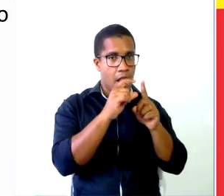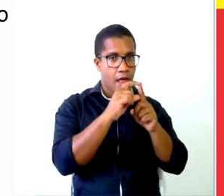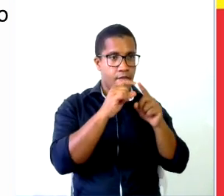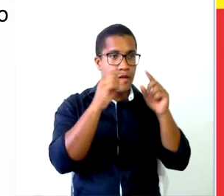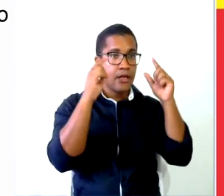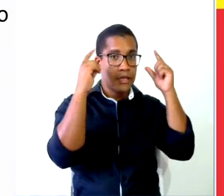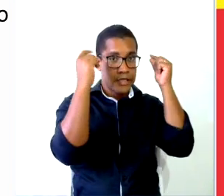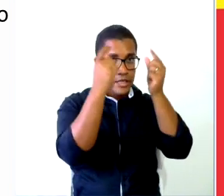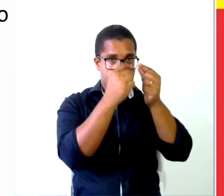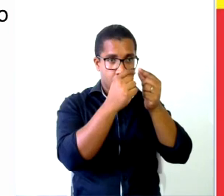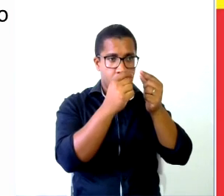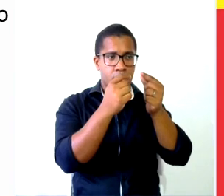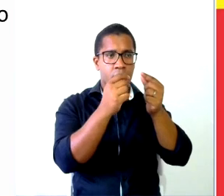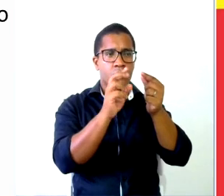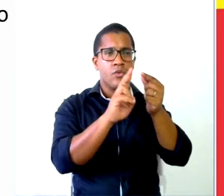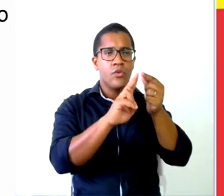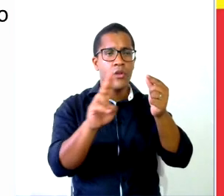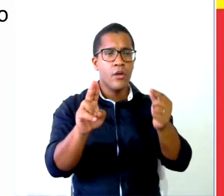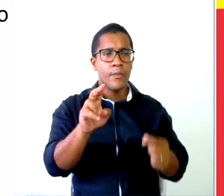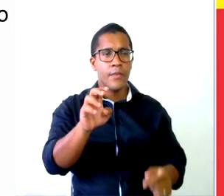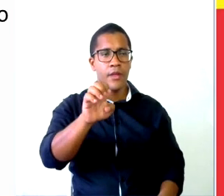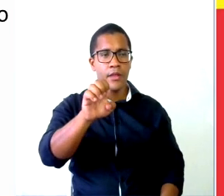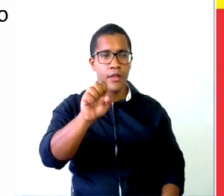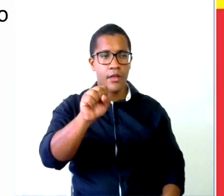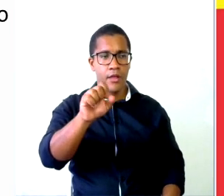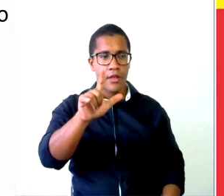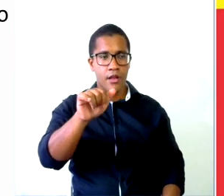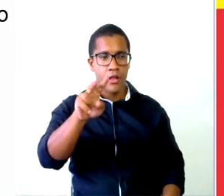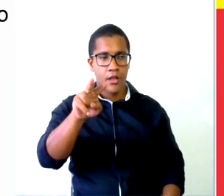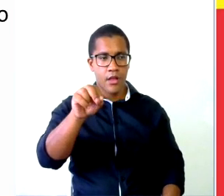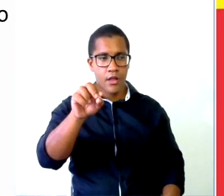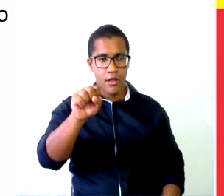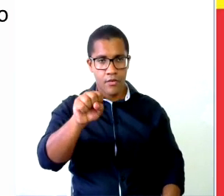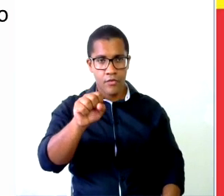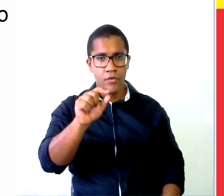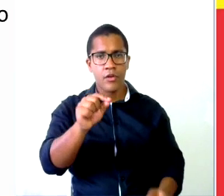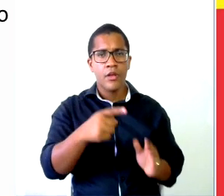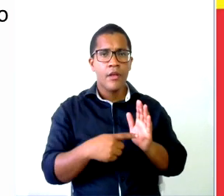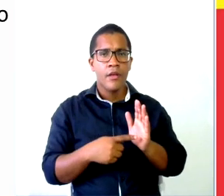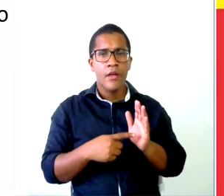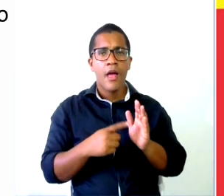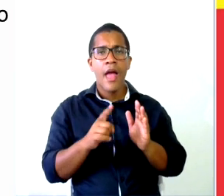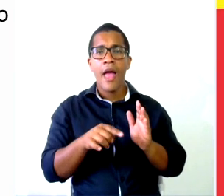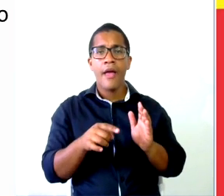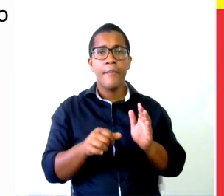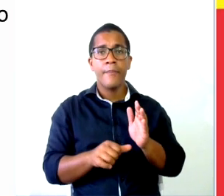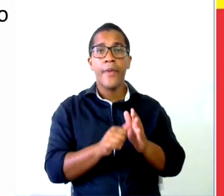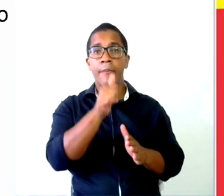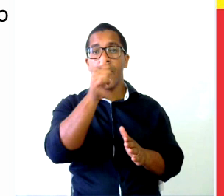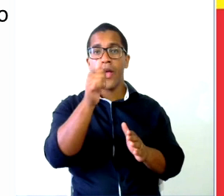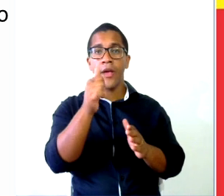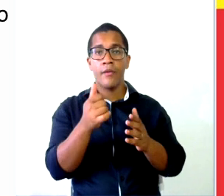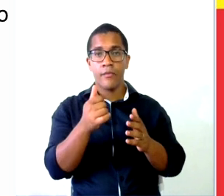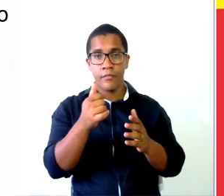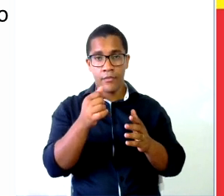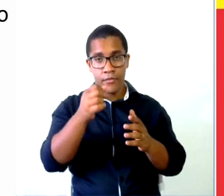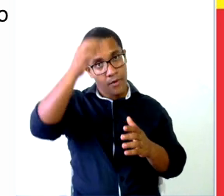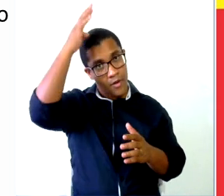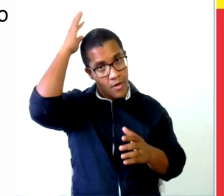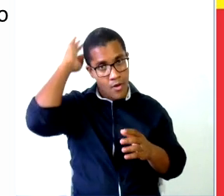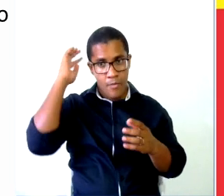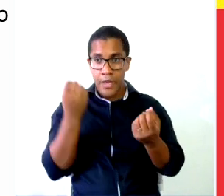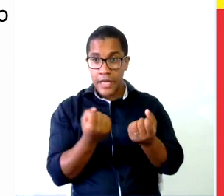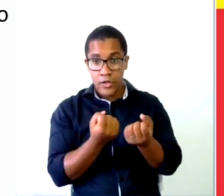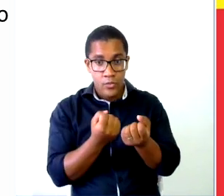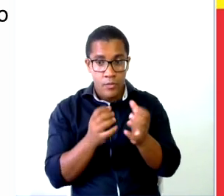grega eslavos, que serviu para representar o que? Os primeiros escravizados pelos